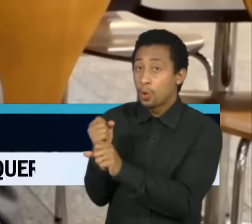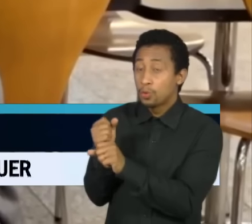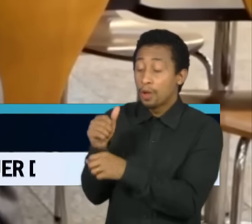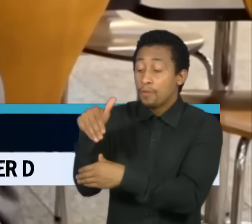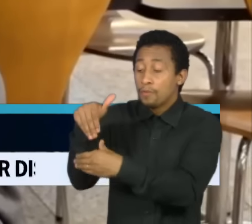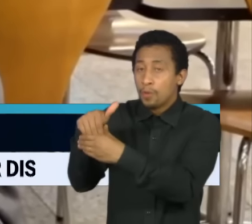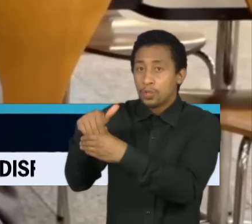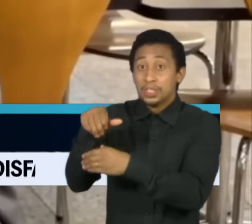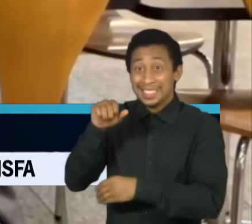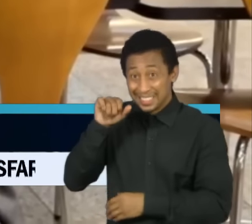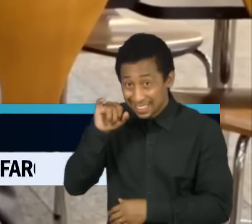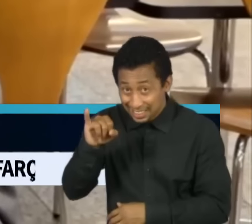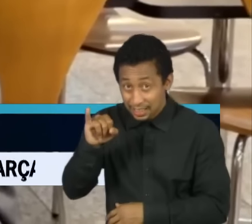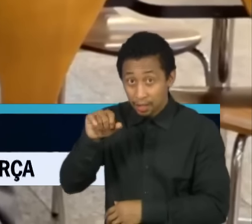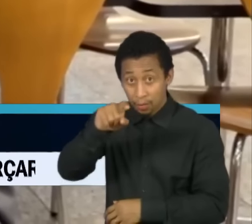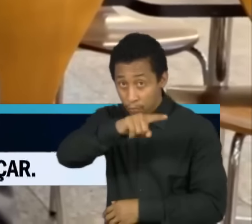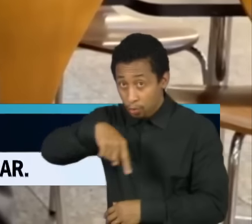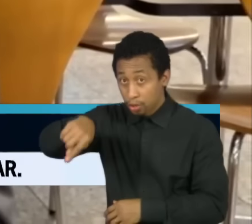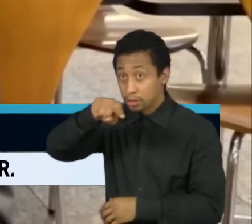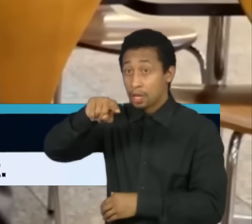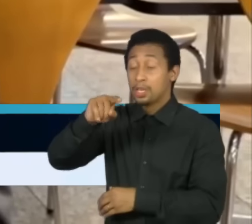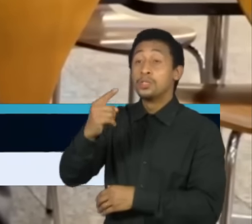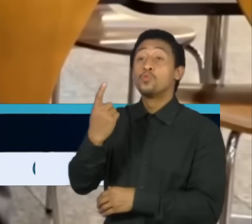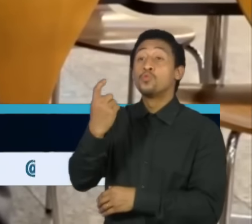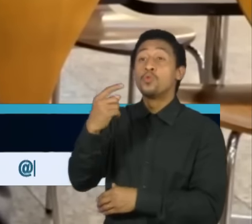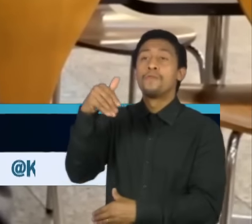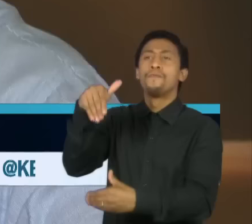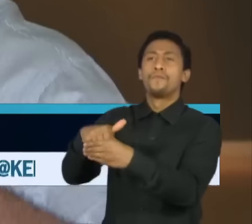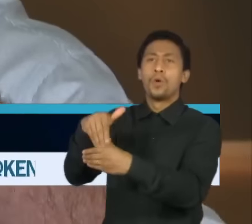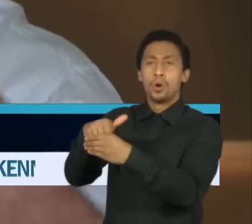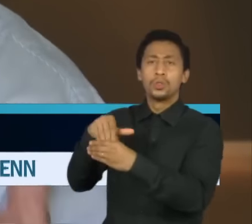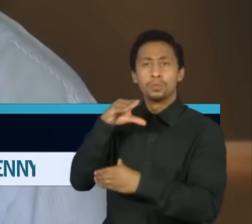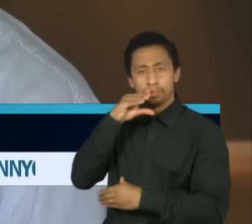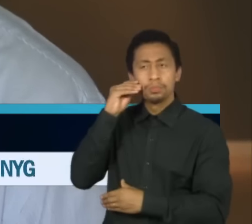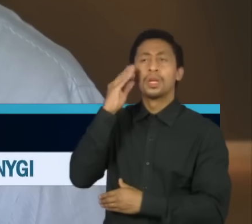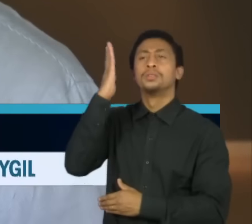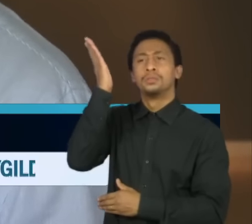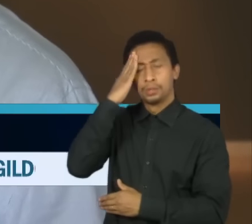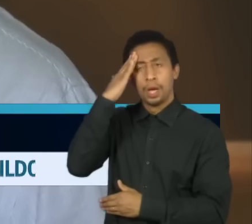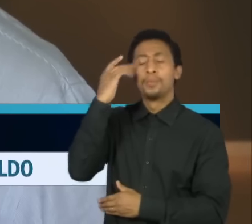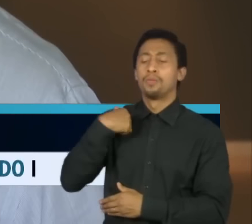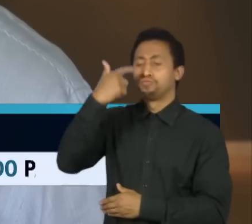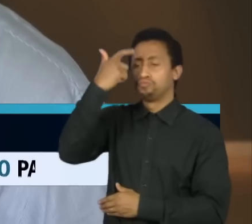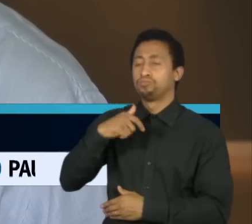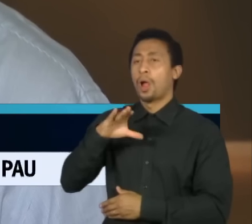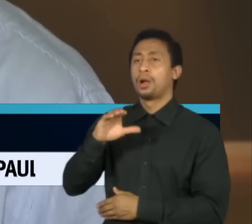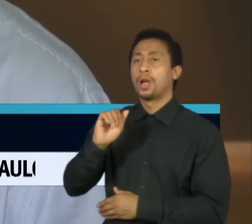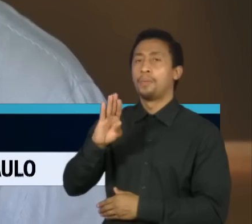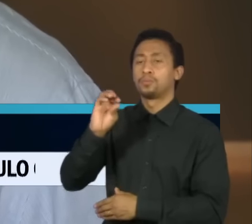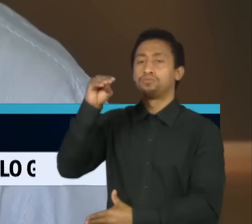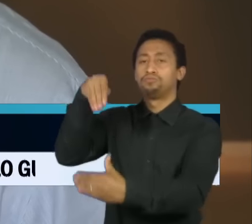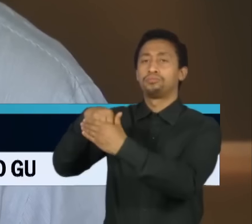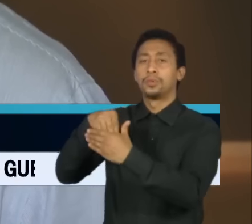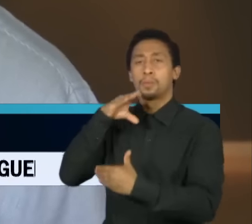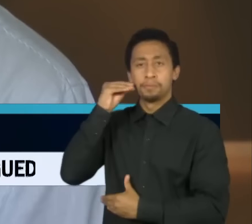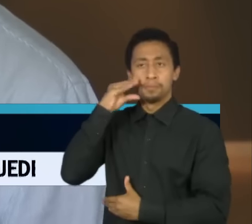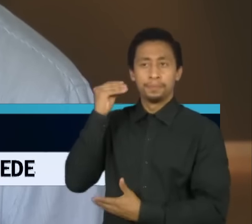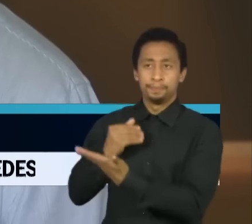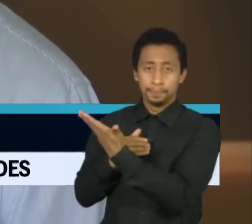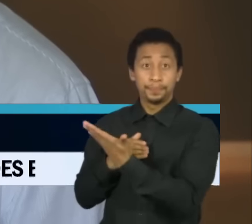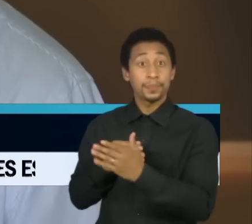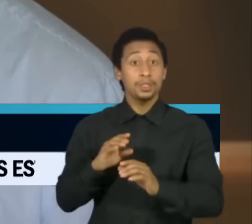tiver um voto lá, saiba que esse voto foi do Cabo Daciolo. Ciro, alvo de uma operação da Polícia Federal, tem sido pressionado